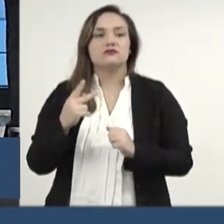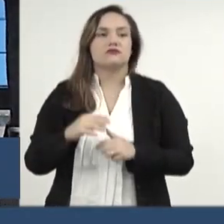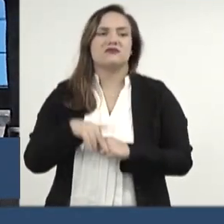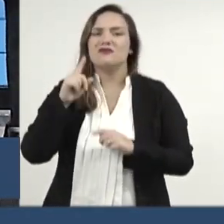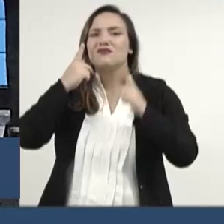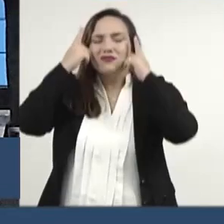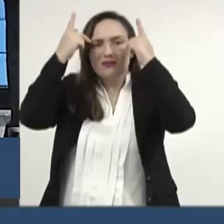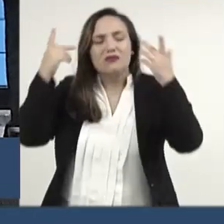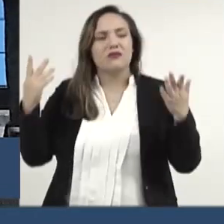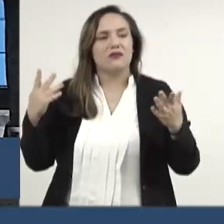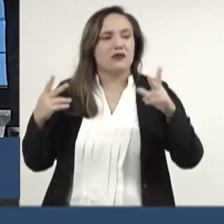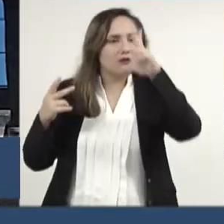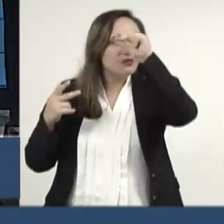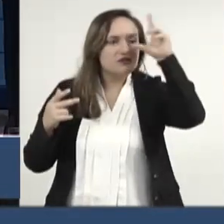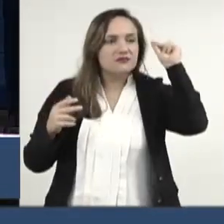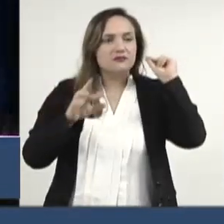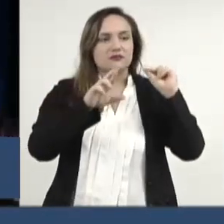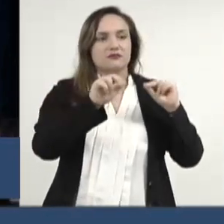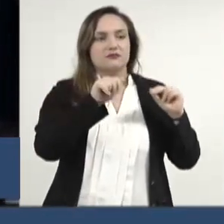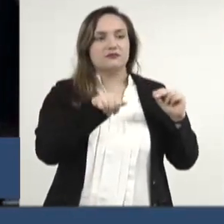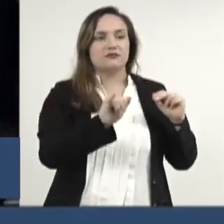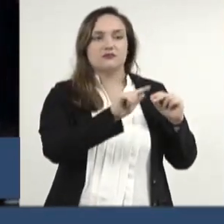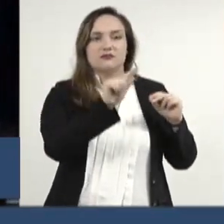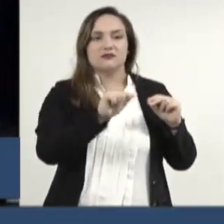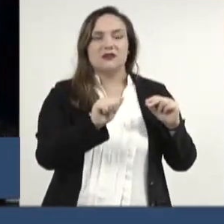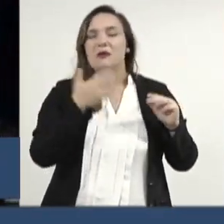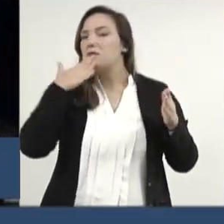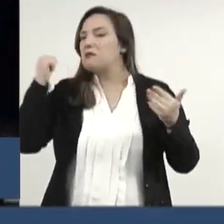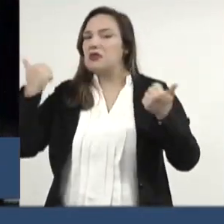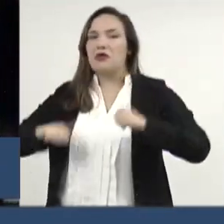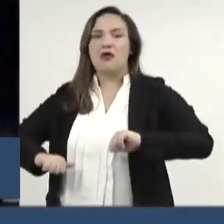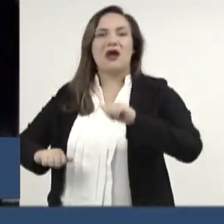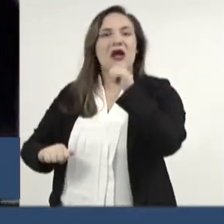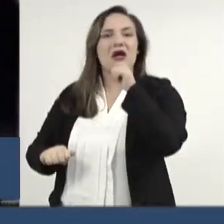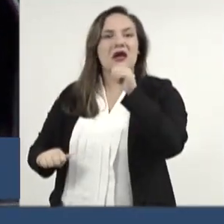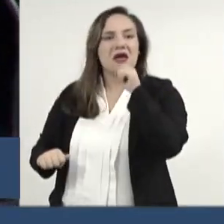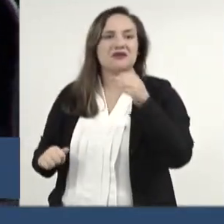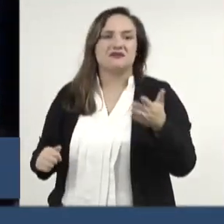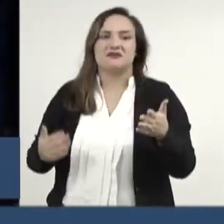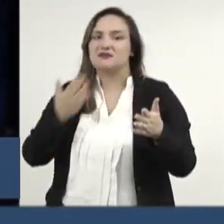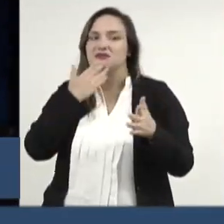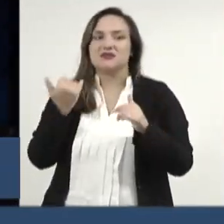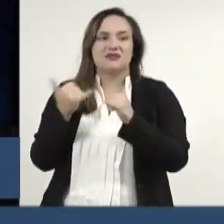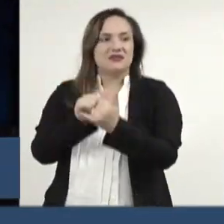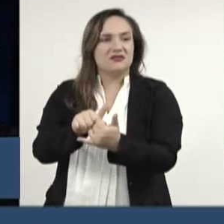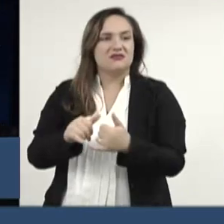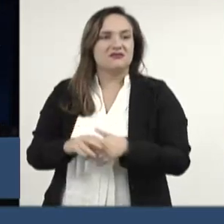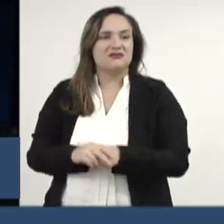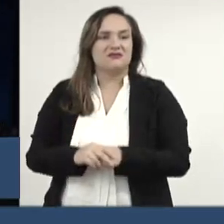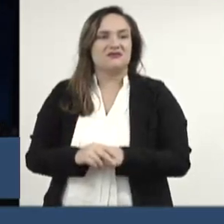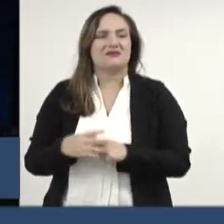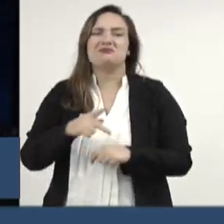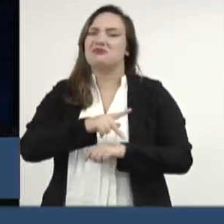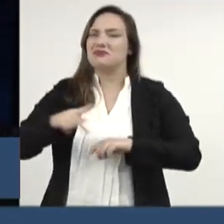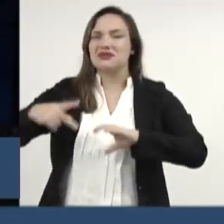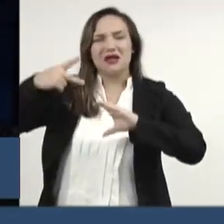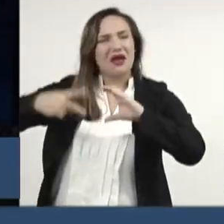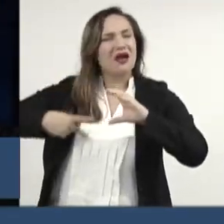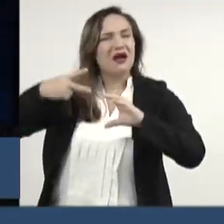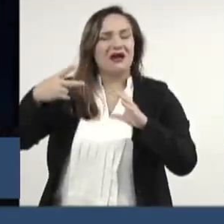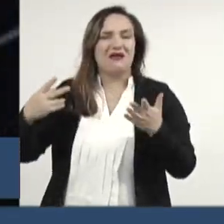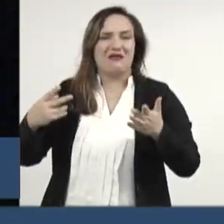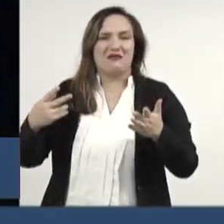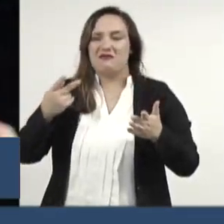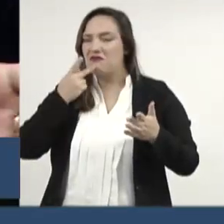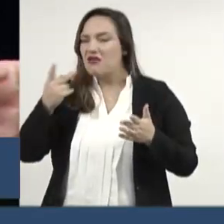foi feito com a prefeita Raiza. E é mais vergonhoso, me desculpe, um presidente de Câmara fazer